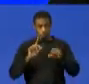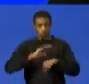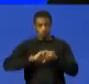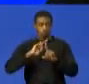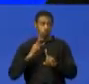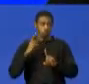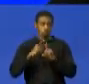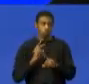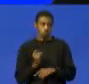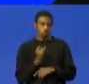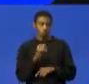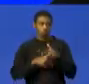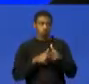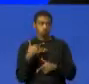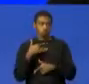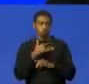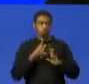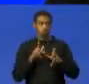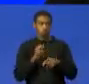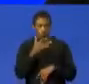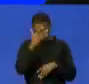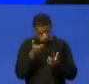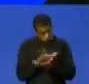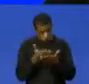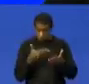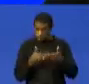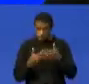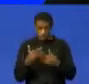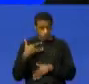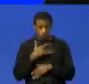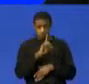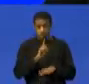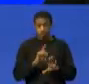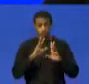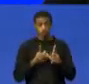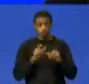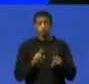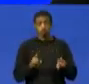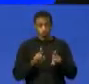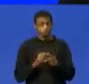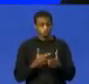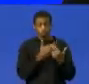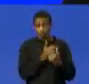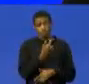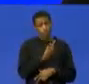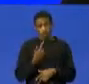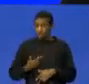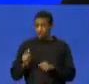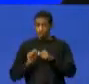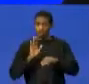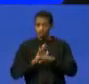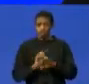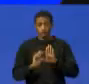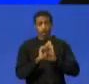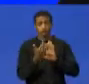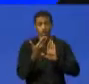para todos os cidadãos, né? Ou seja, a saúde é um direito de todos e um dever do Estado, de acordo com o artigo 196 da